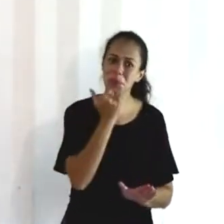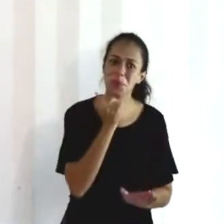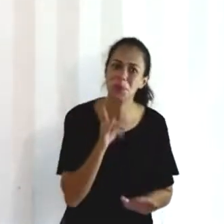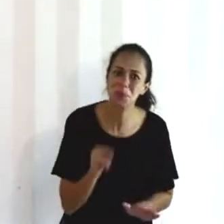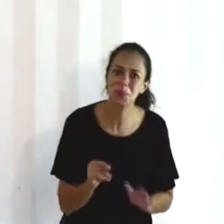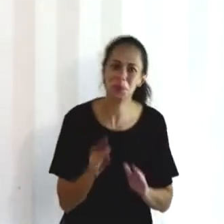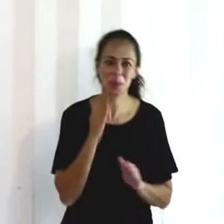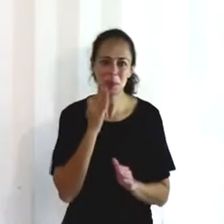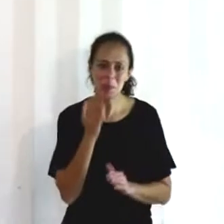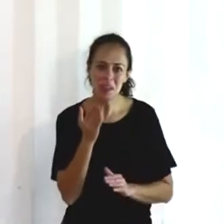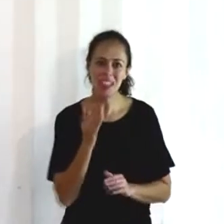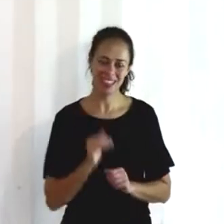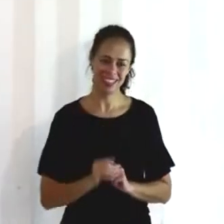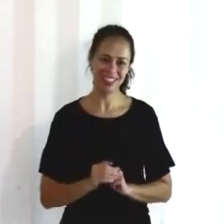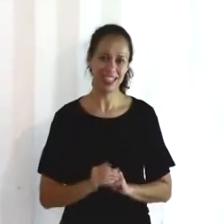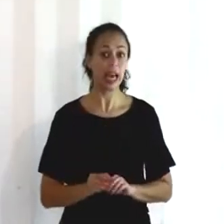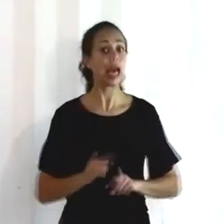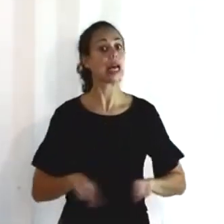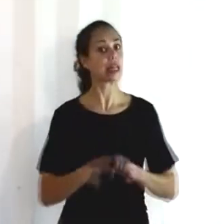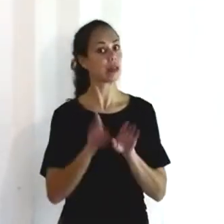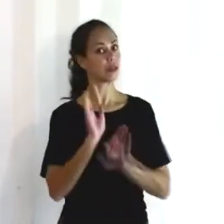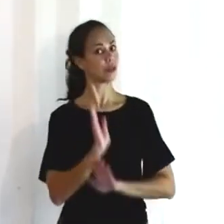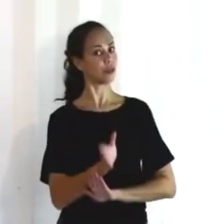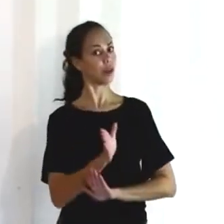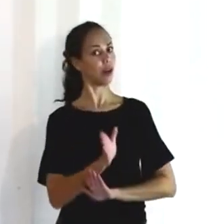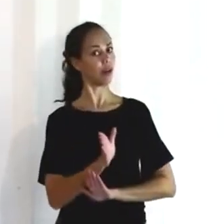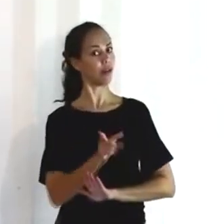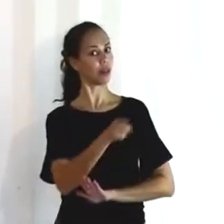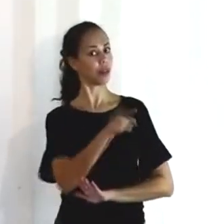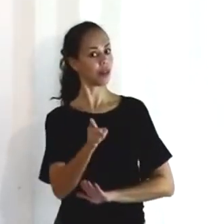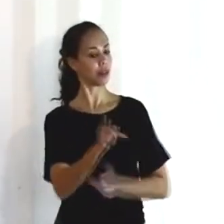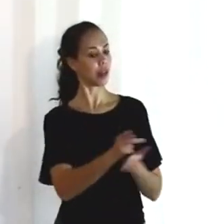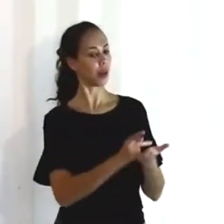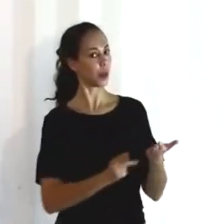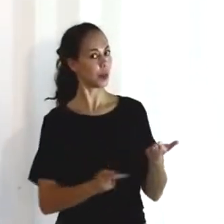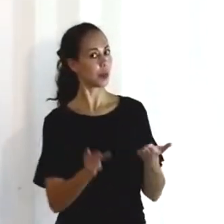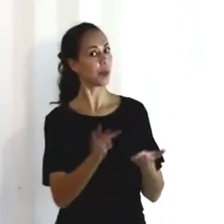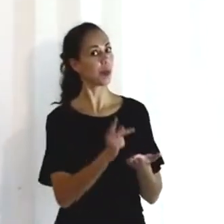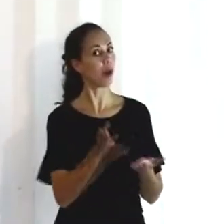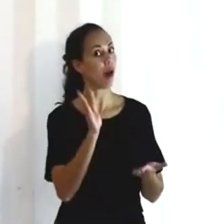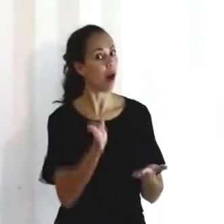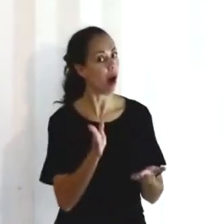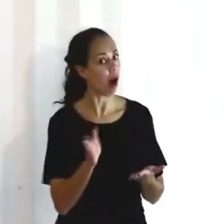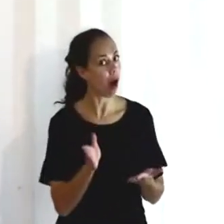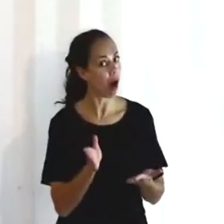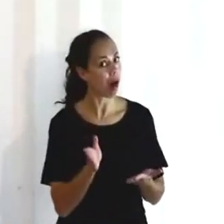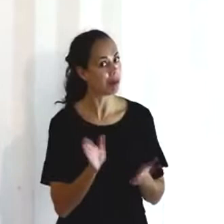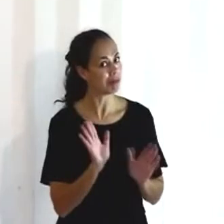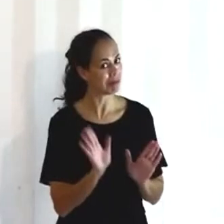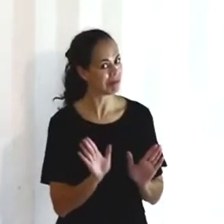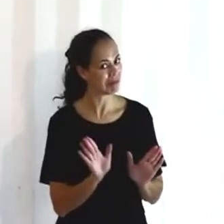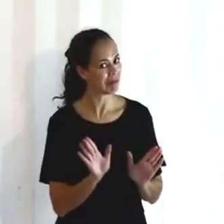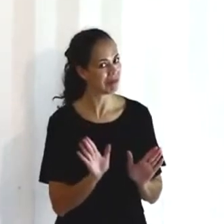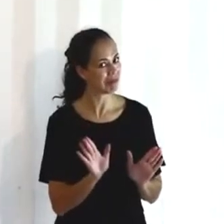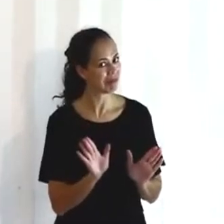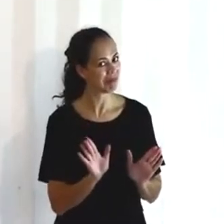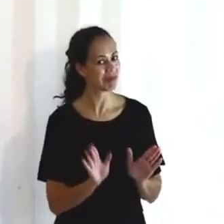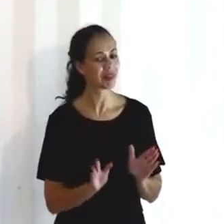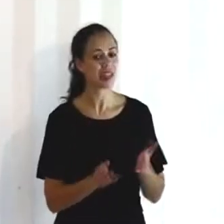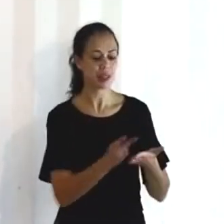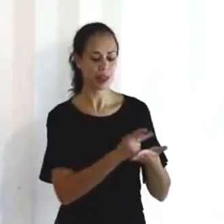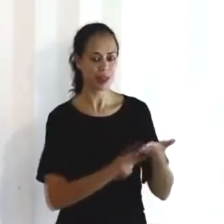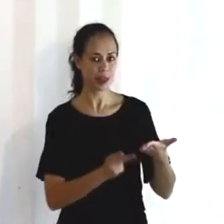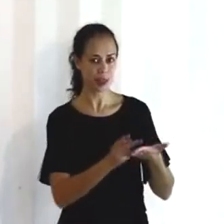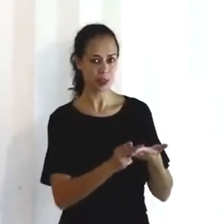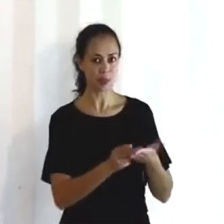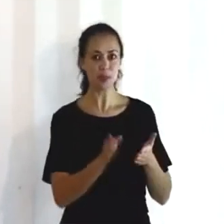Então já peço às crianças nessa noite que no papel que vocês têm, na folha que vocês têm, vocês façam 2